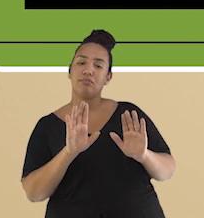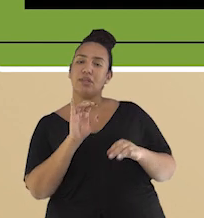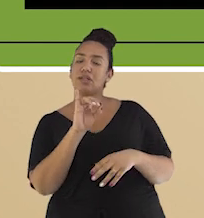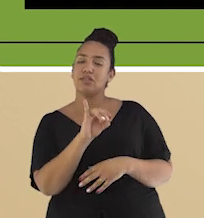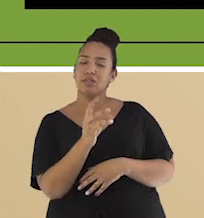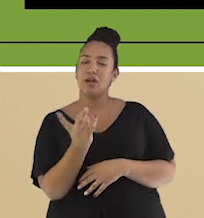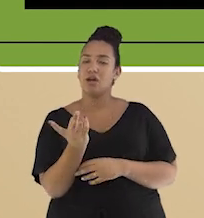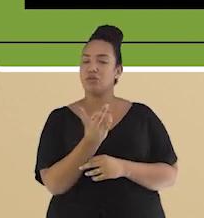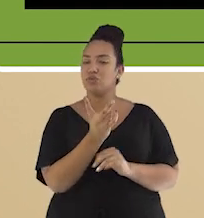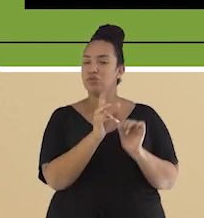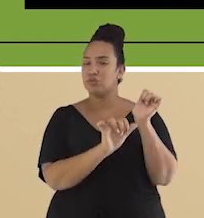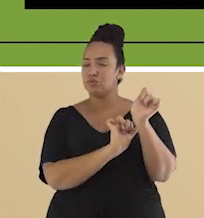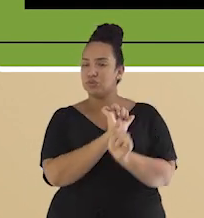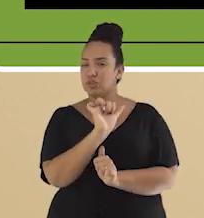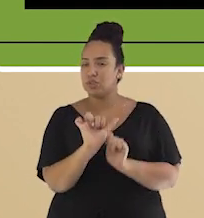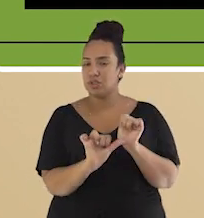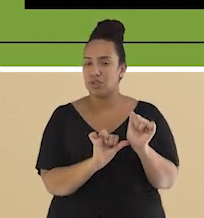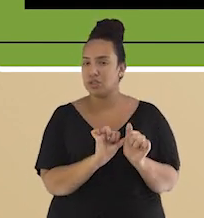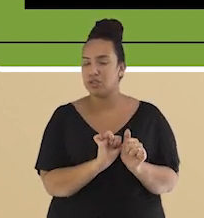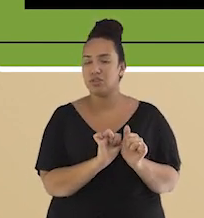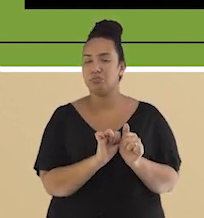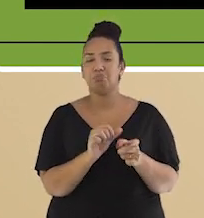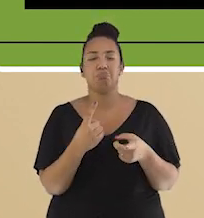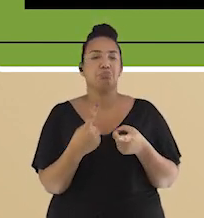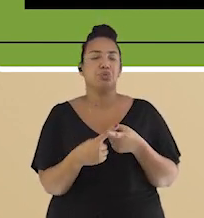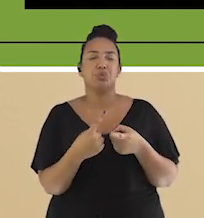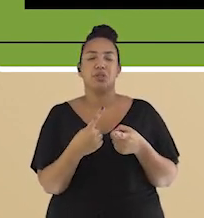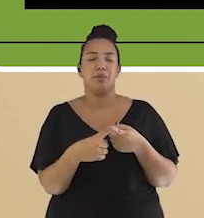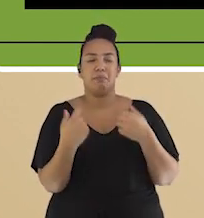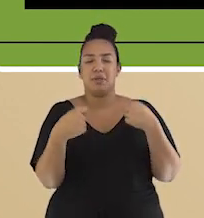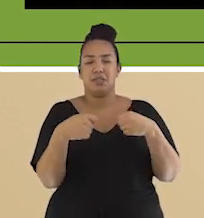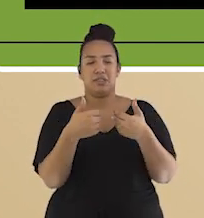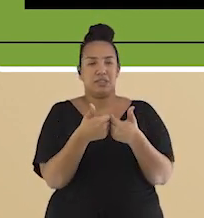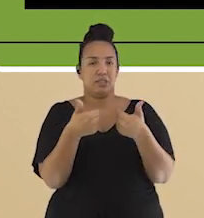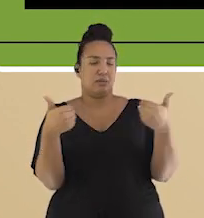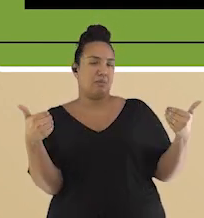as transformações, por que fazemos